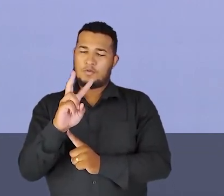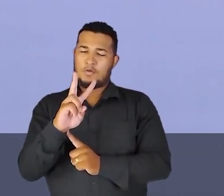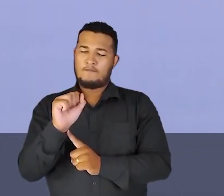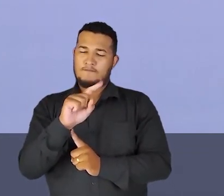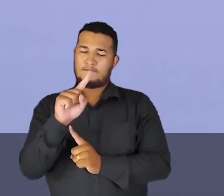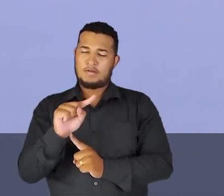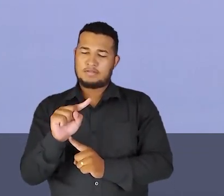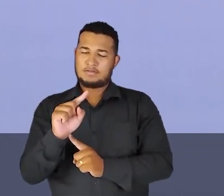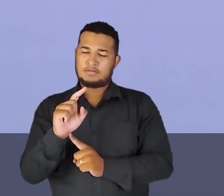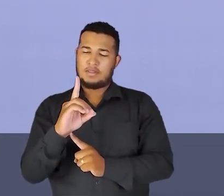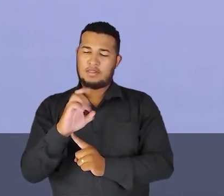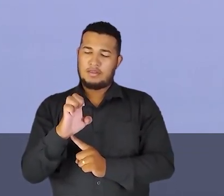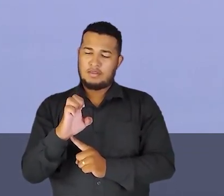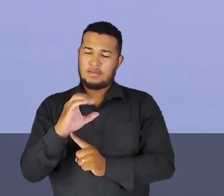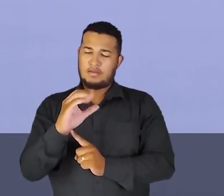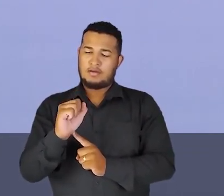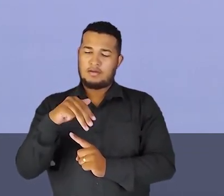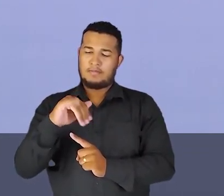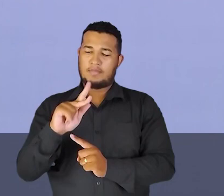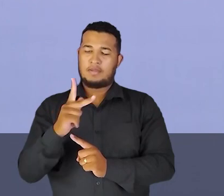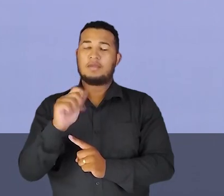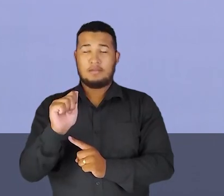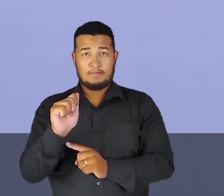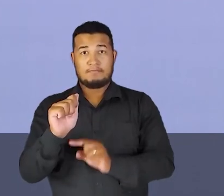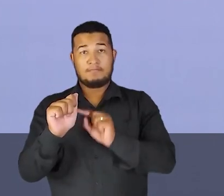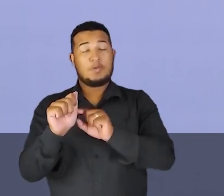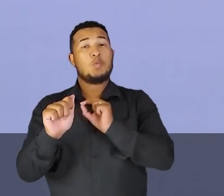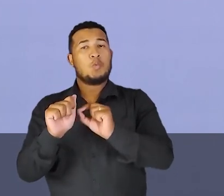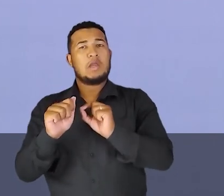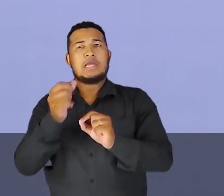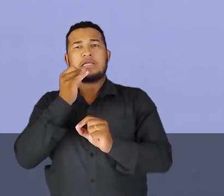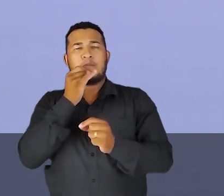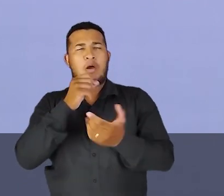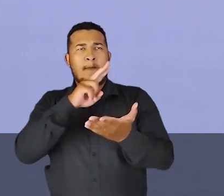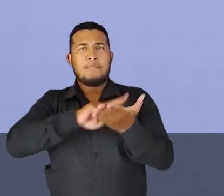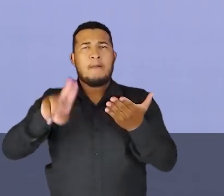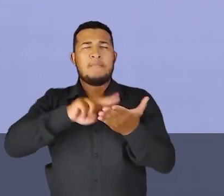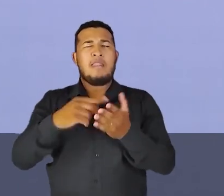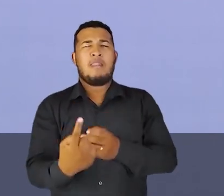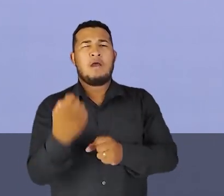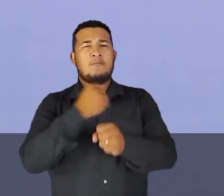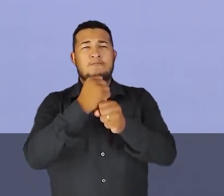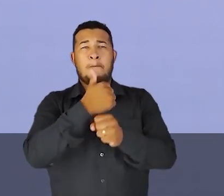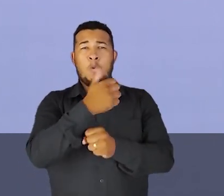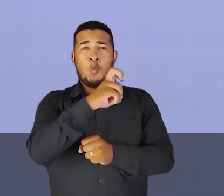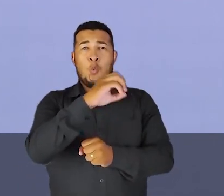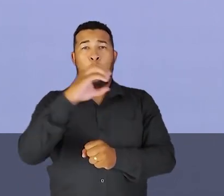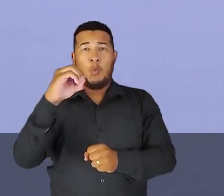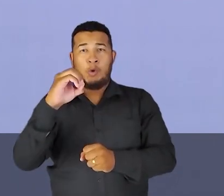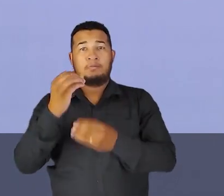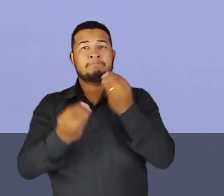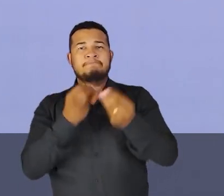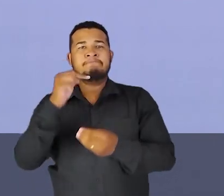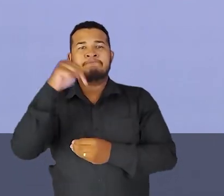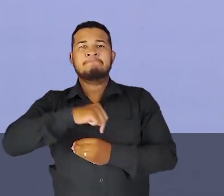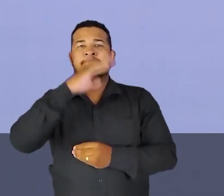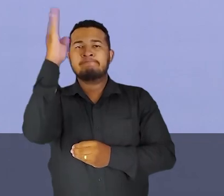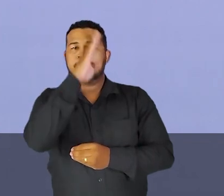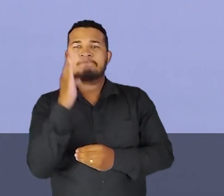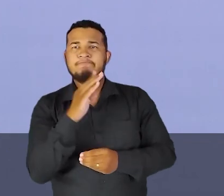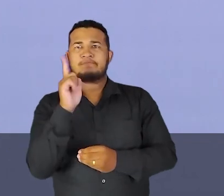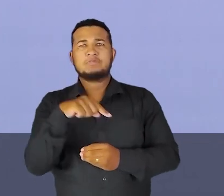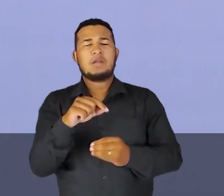1500. Essa carta, o Pero Vaz de Caminha, ao escrever ela, falou como que o Brasil, né,